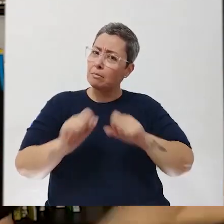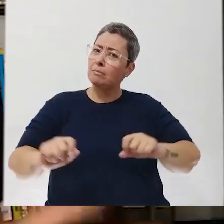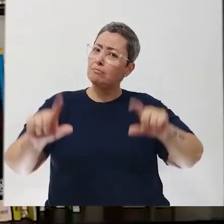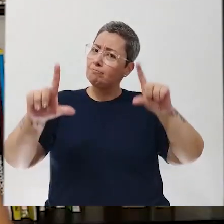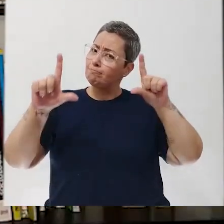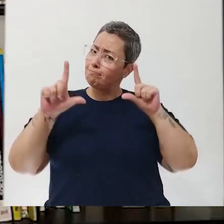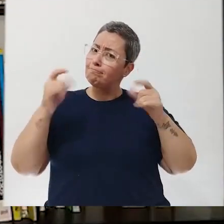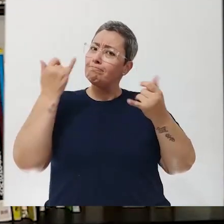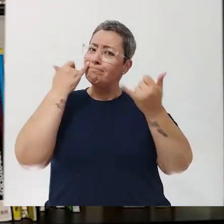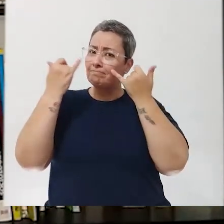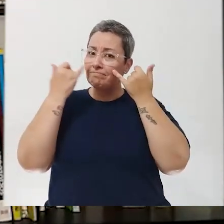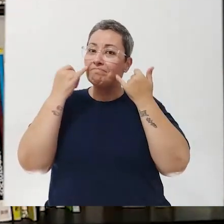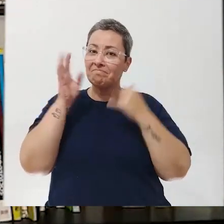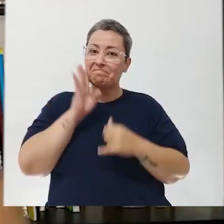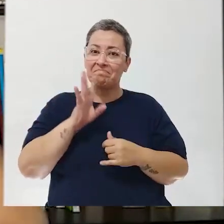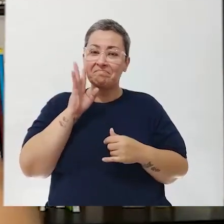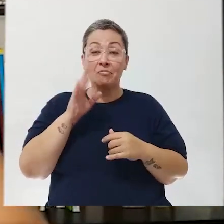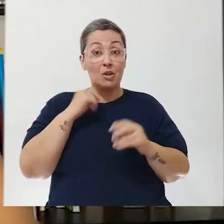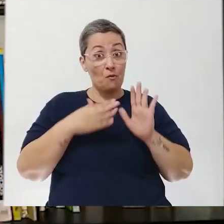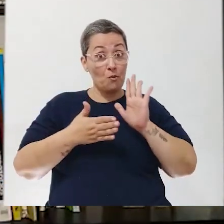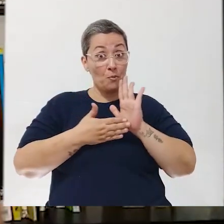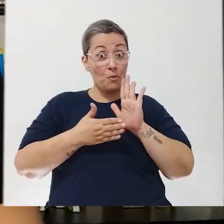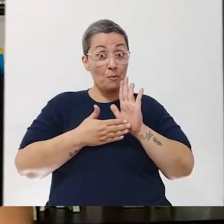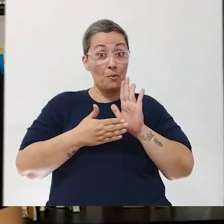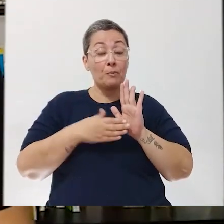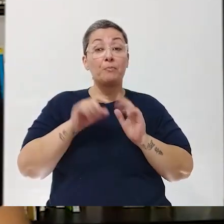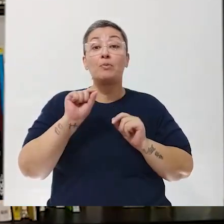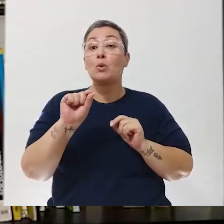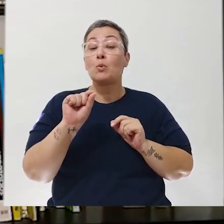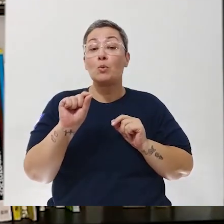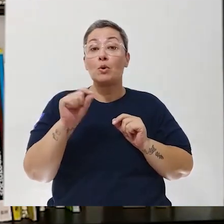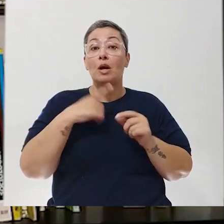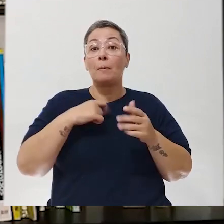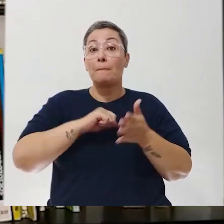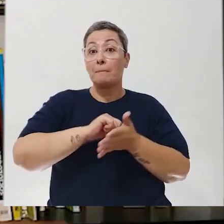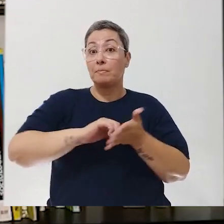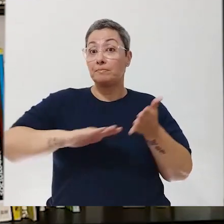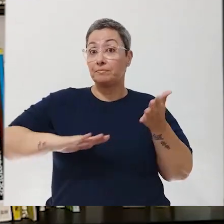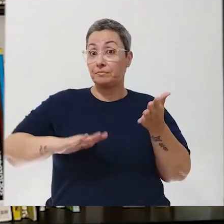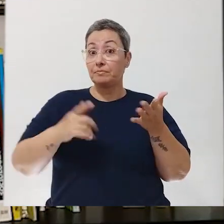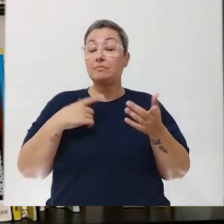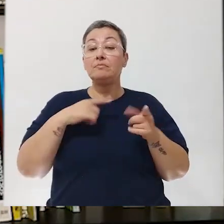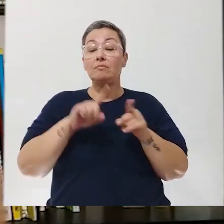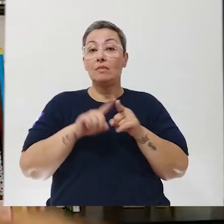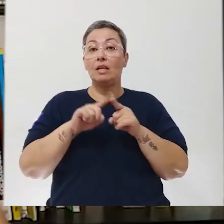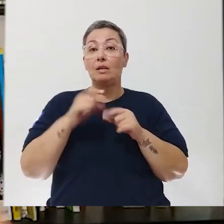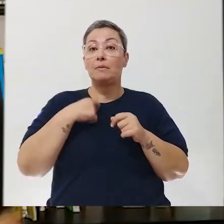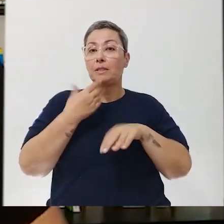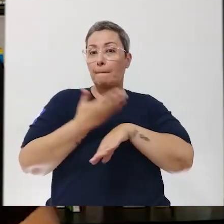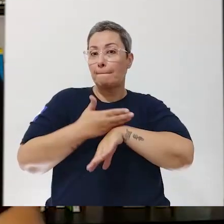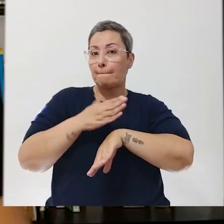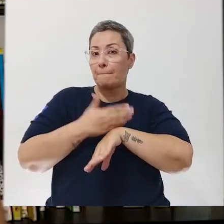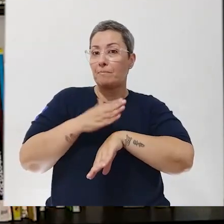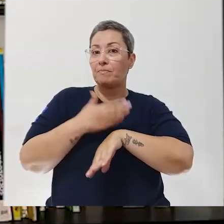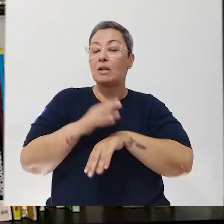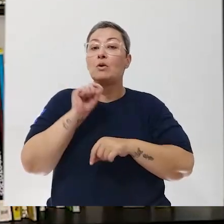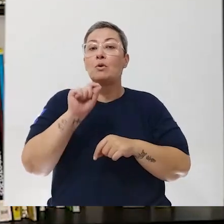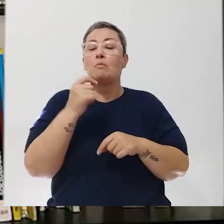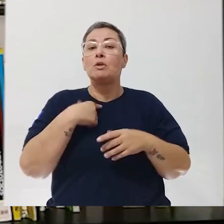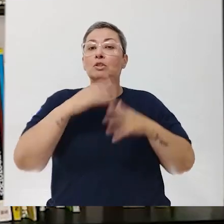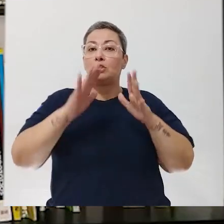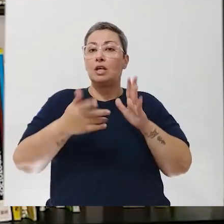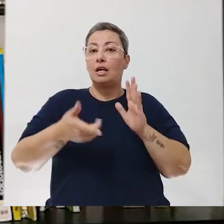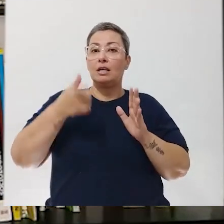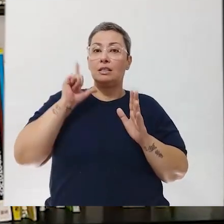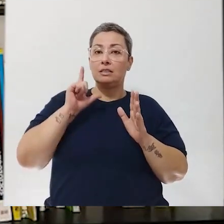também? Bem legal, né? Então eu vou propor para vocês uma atividade aí pra gente fazer um treino. Como